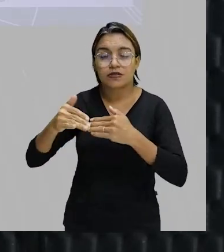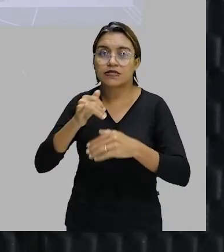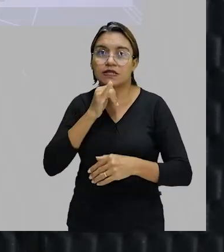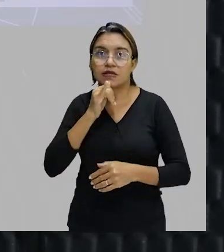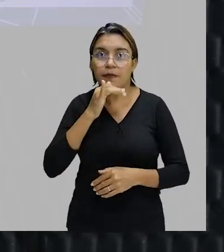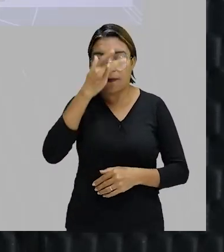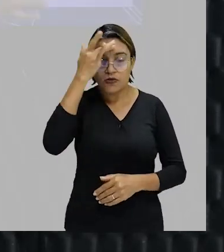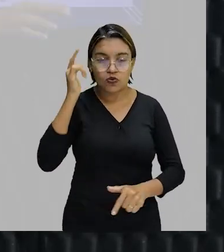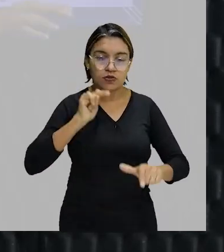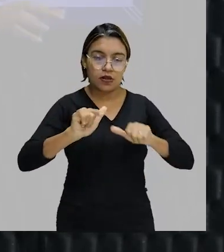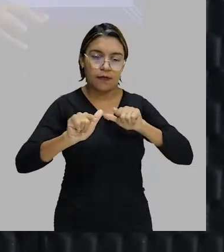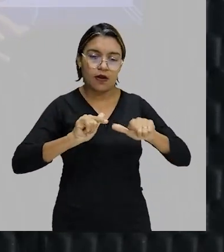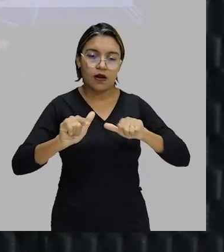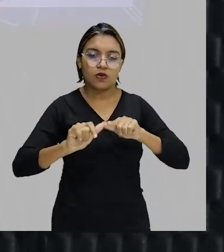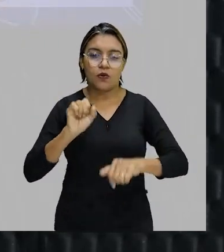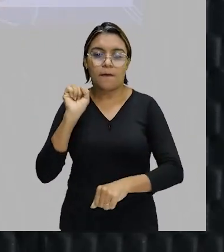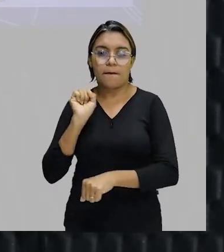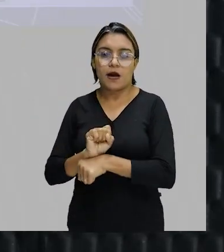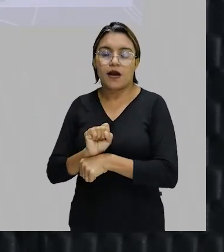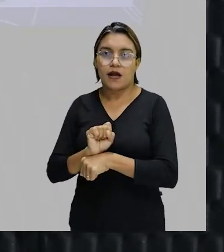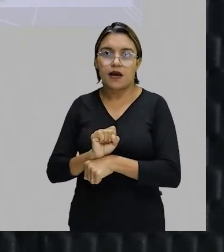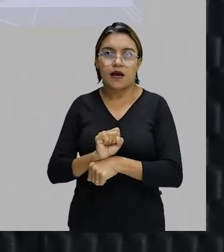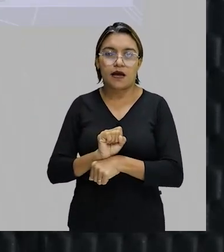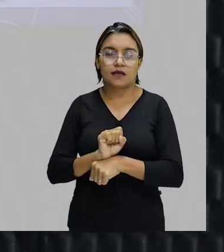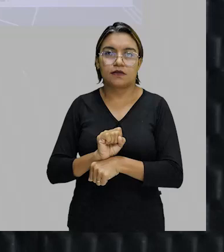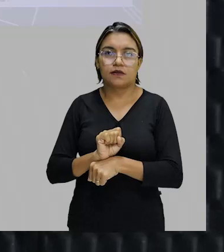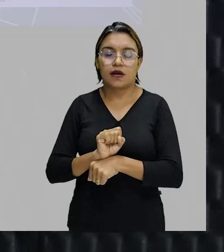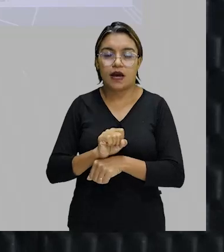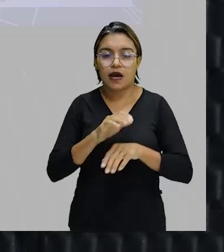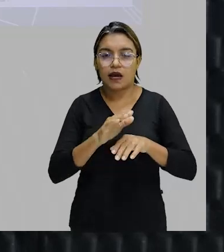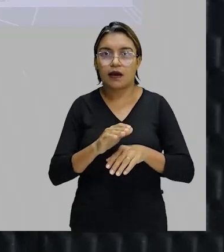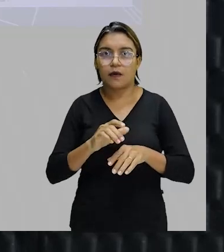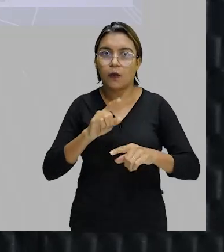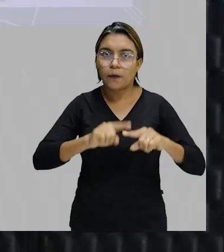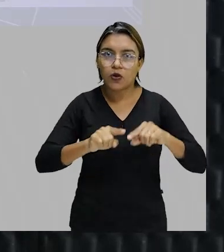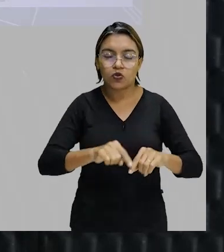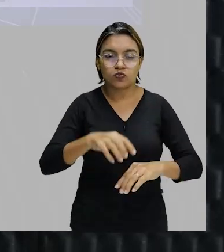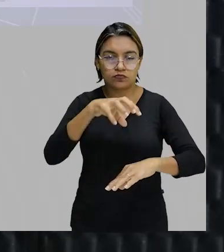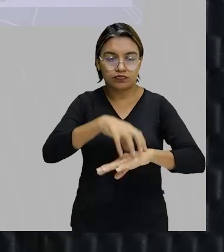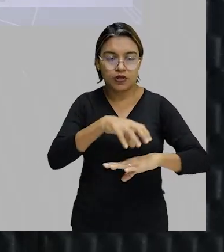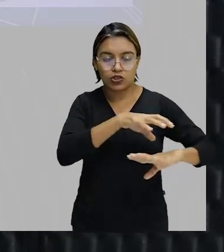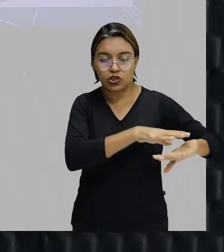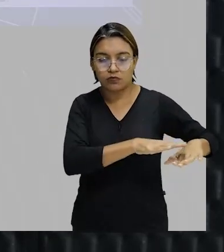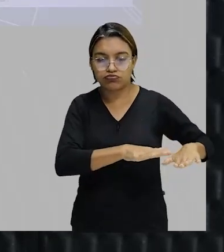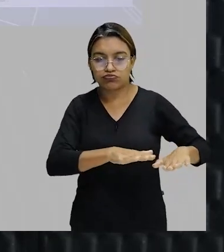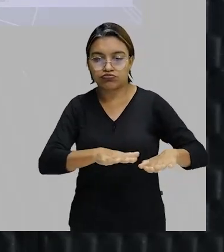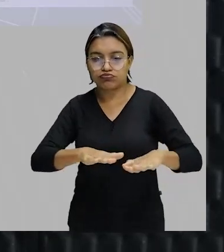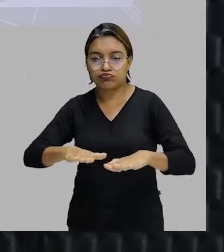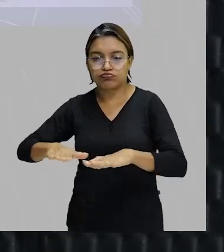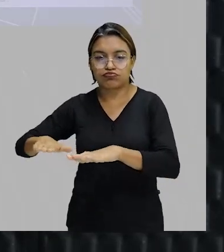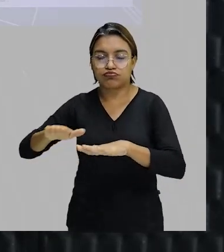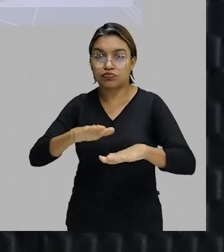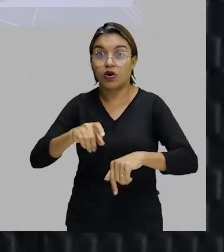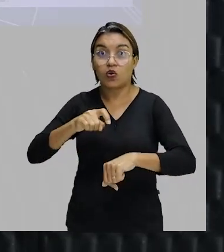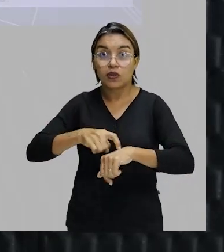fica parado, a esteira vai se movimentando com o produto, ela para na frente do trabalhador. O tempo exato que foi